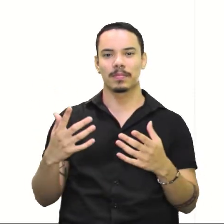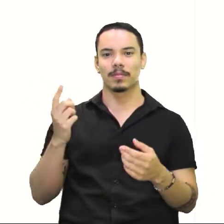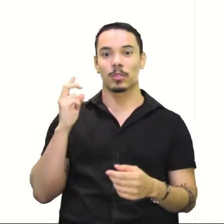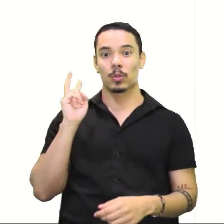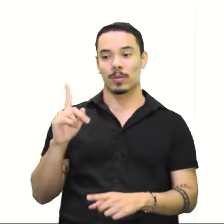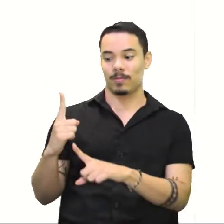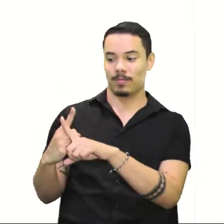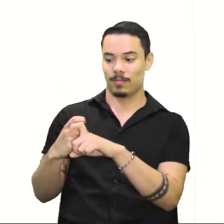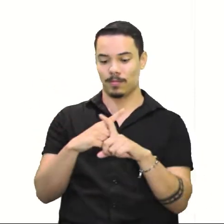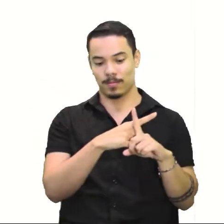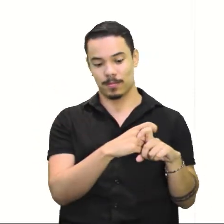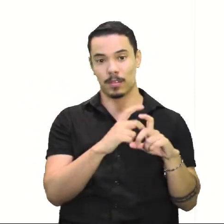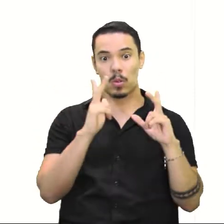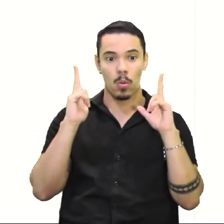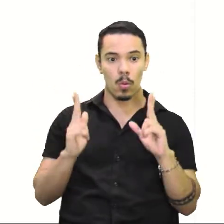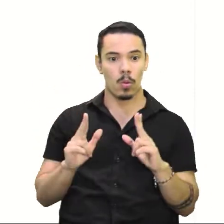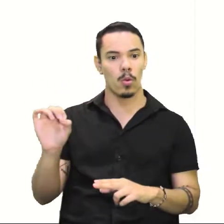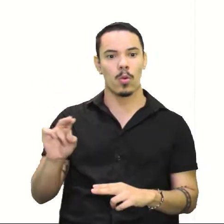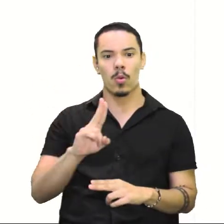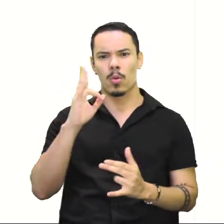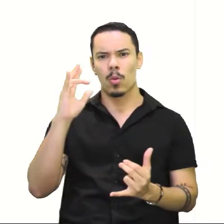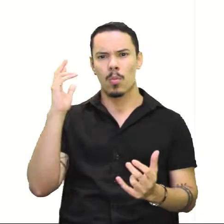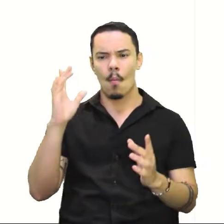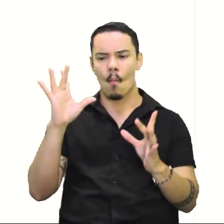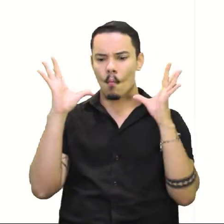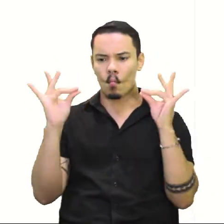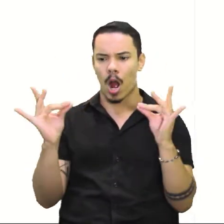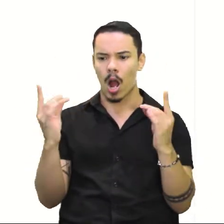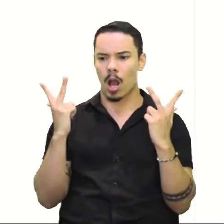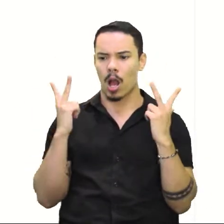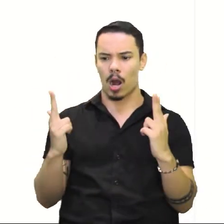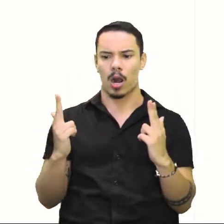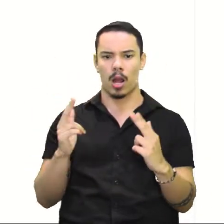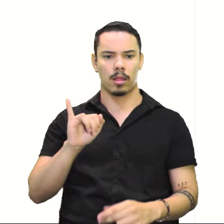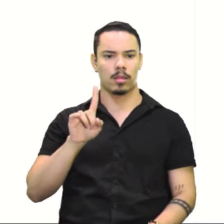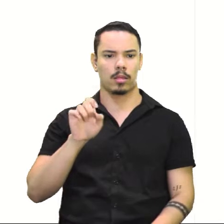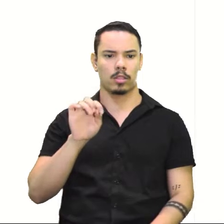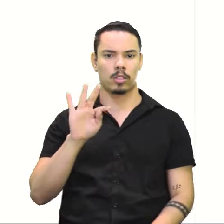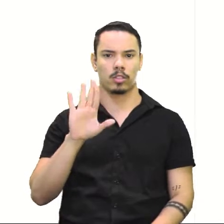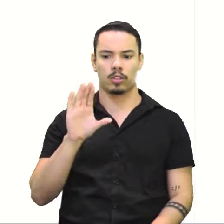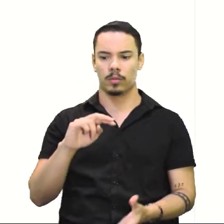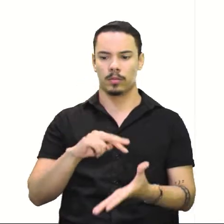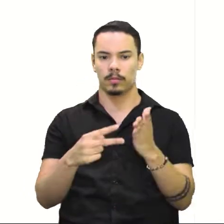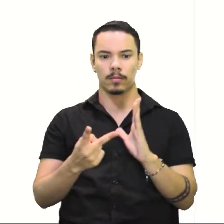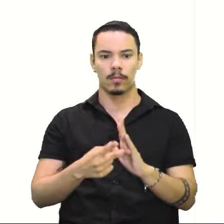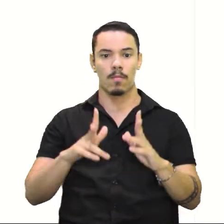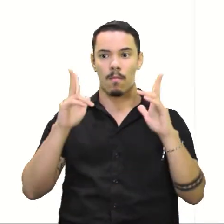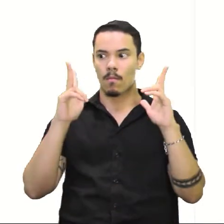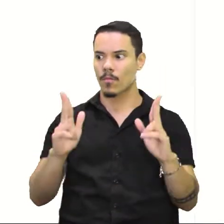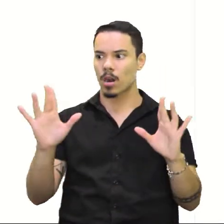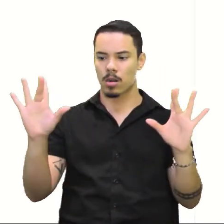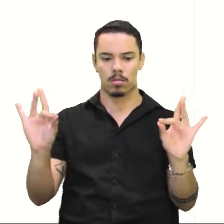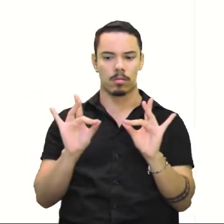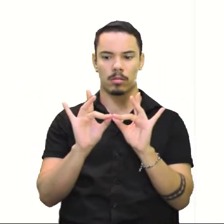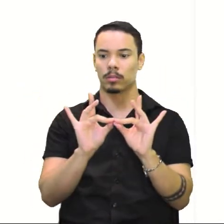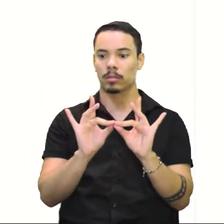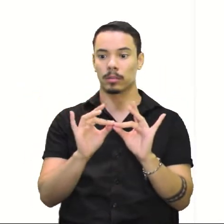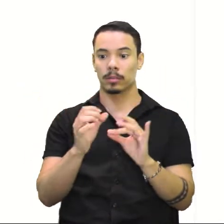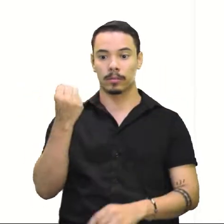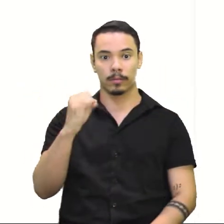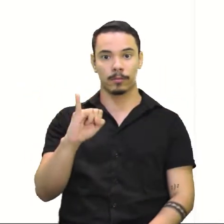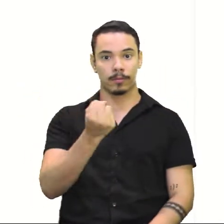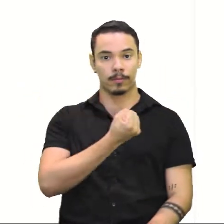são iguais ou idênticos. Olha só esse termo. Idêntico. Quando seus